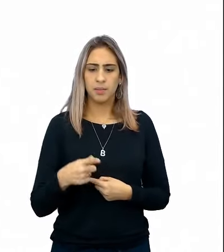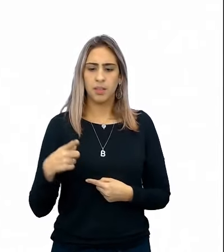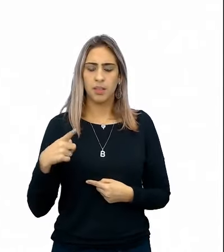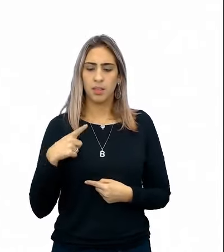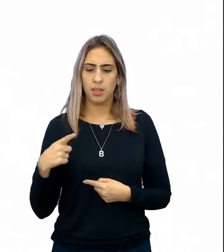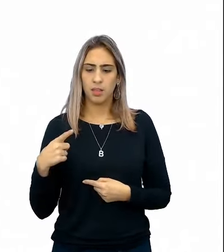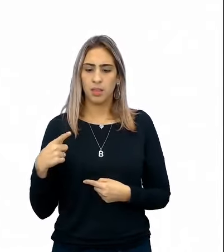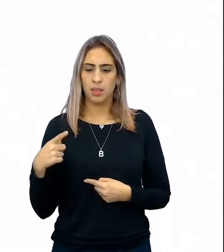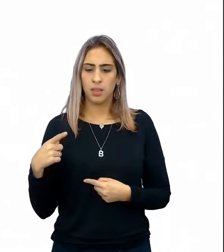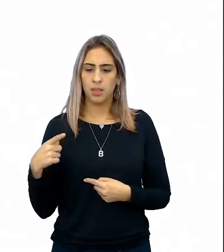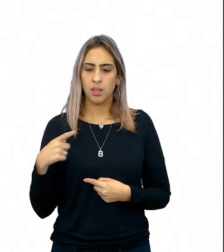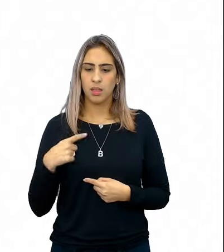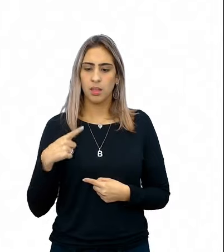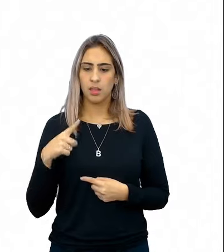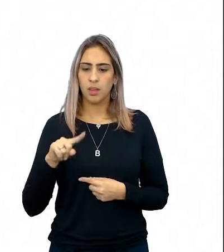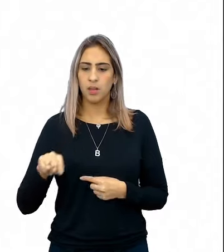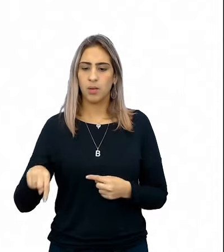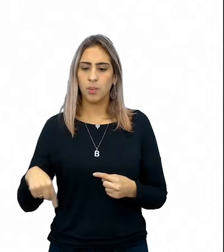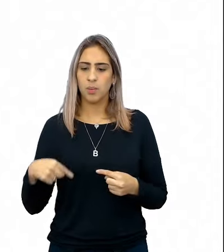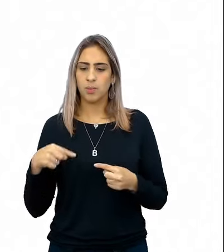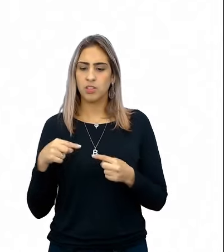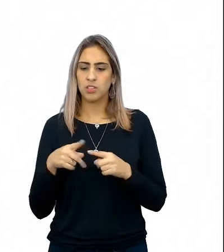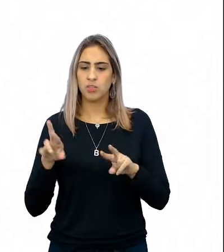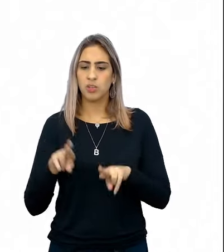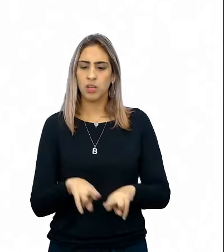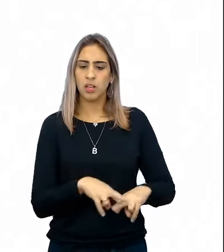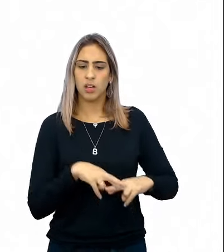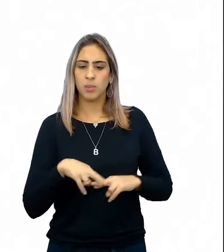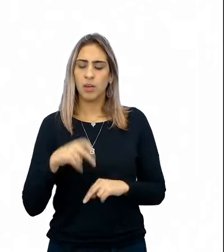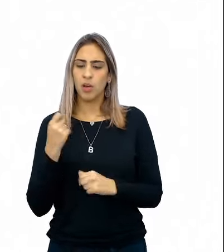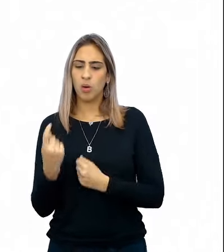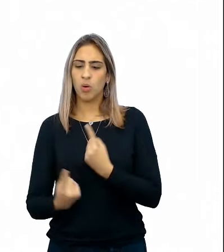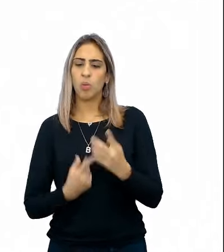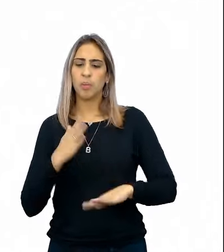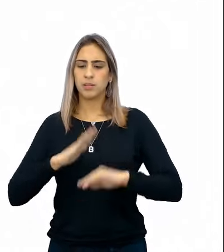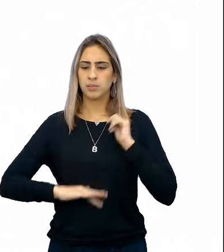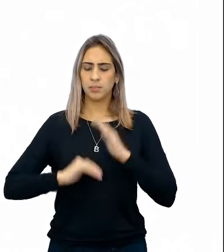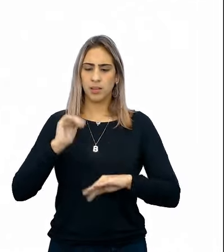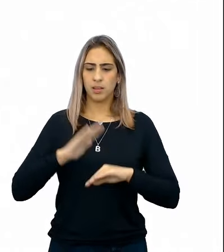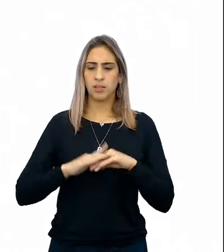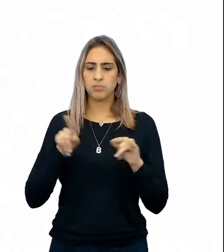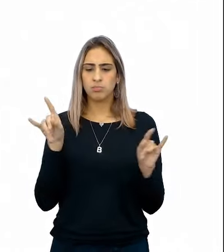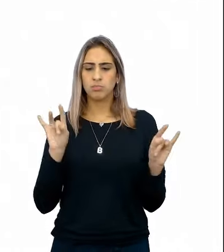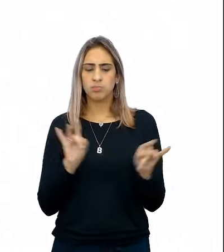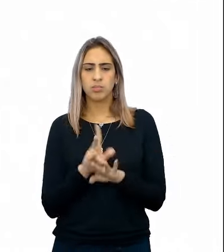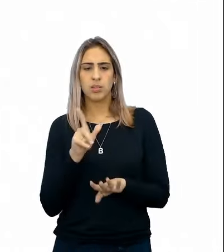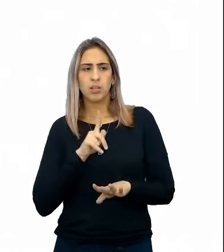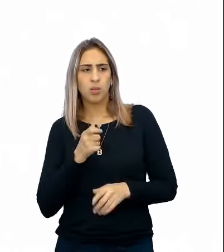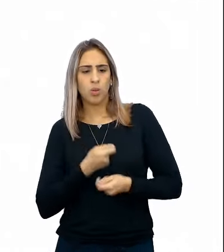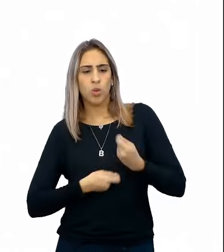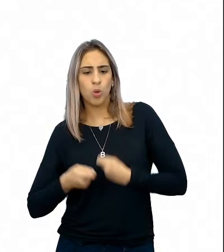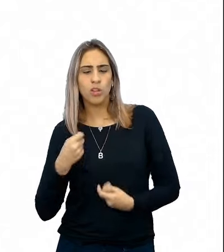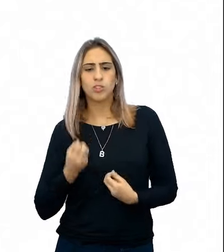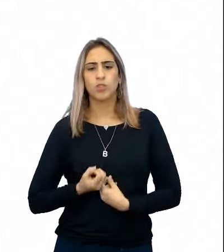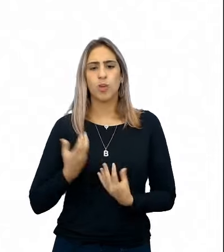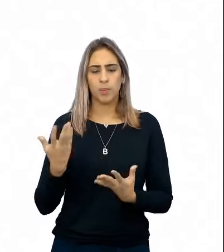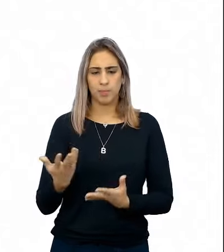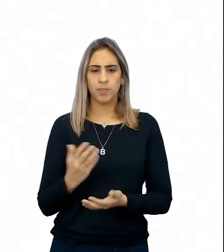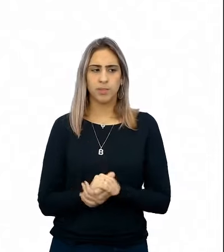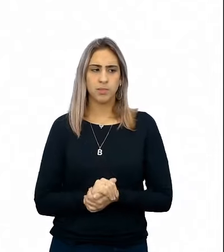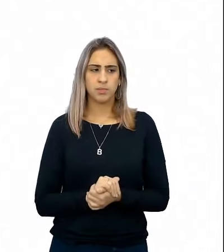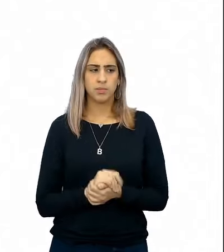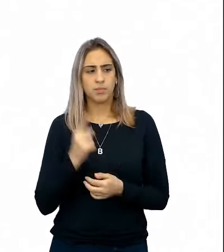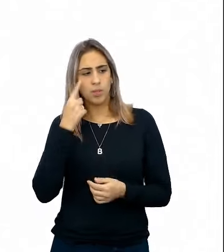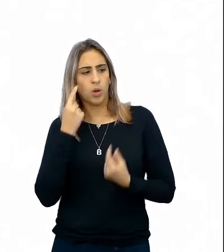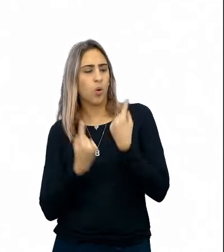terão esse objetivo? Retomar algumas habilidades que precisam ser consolidadas e, com isto, pensar